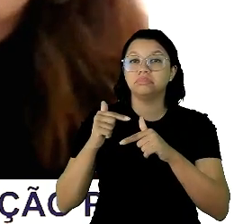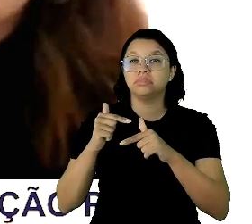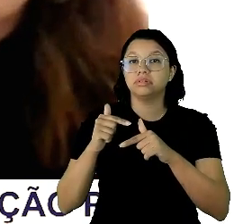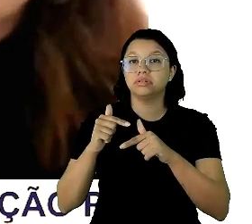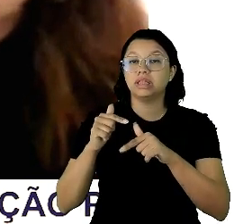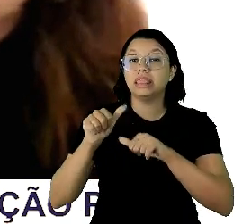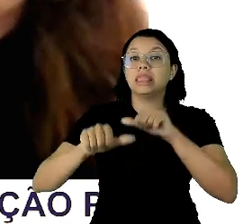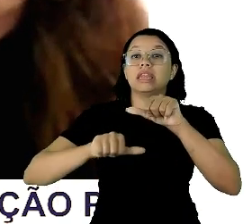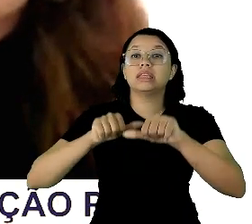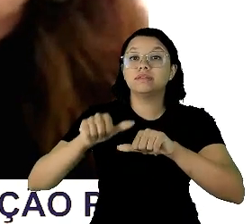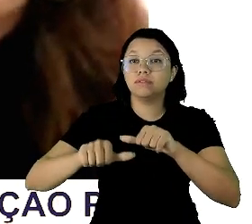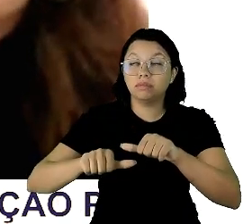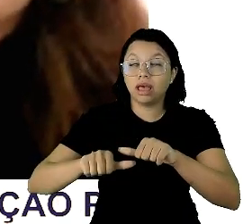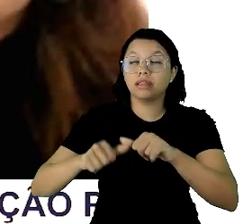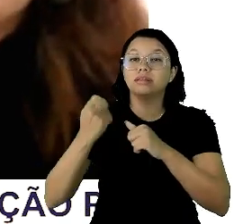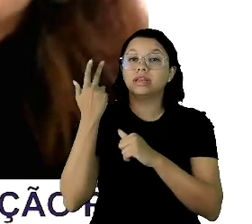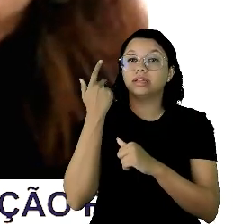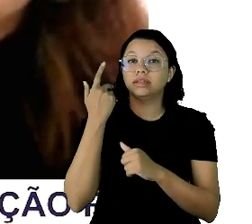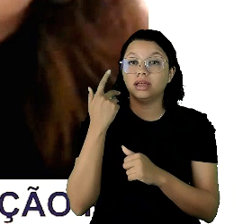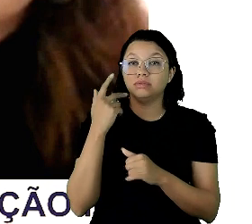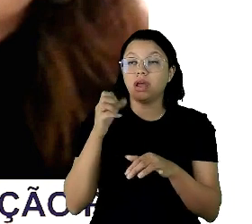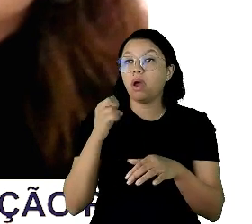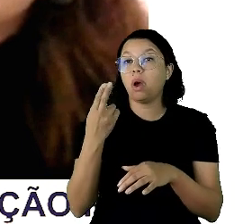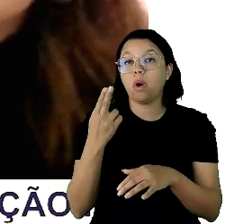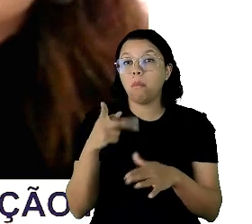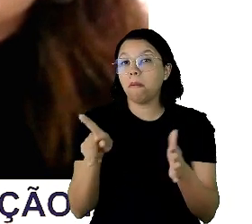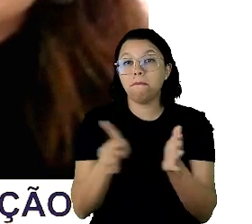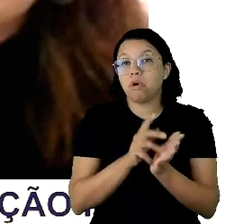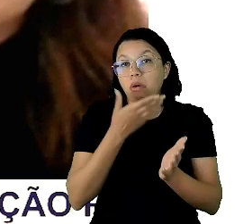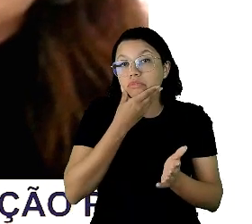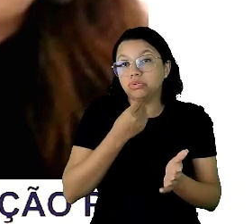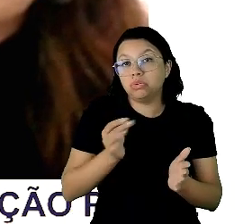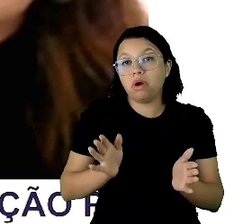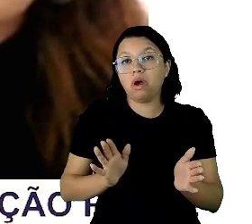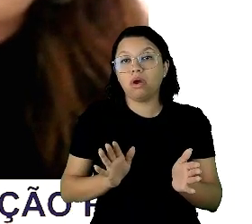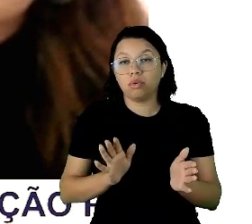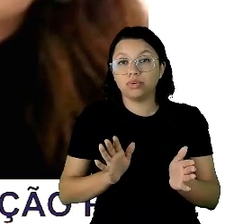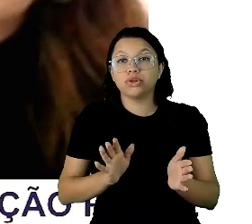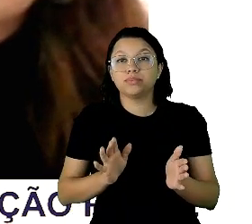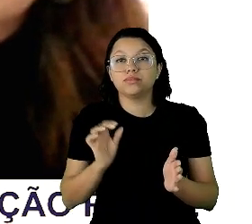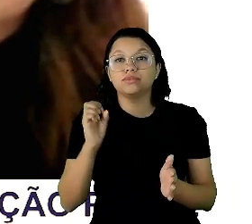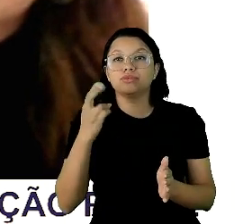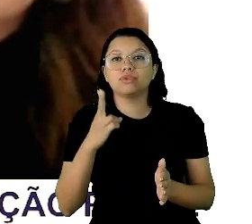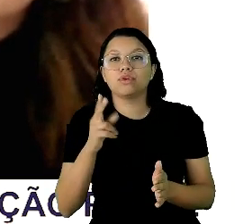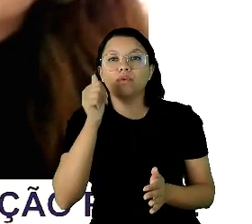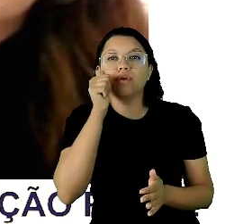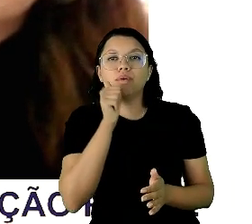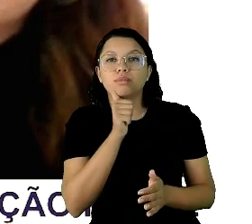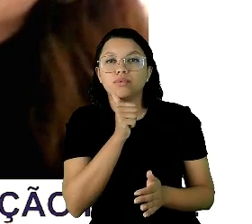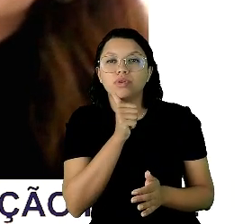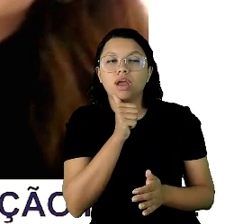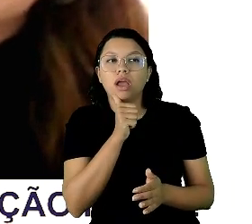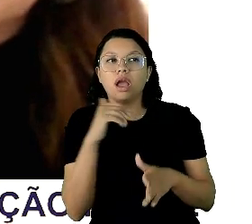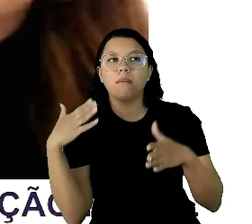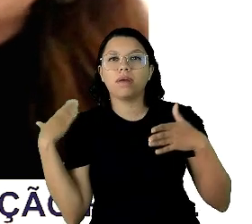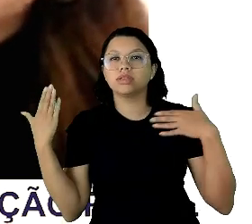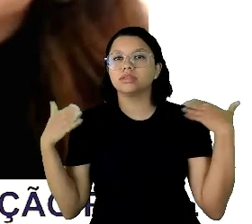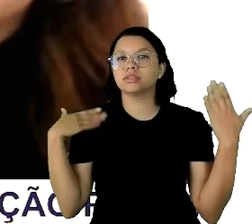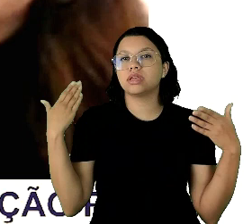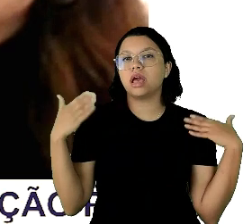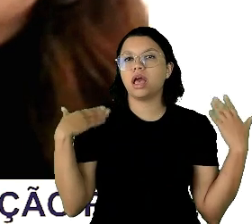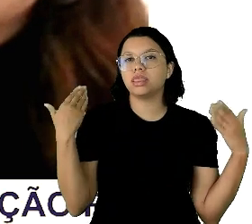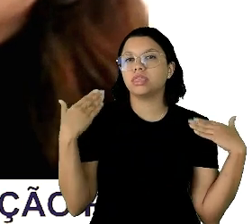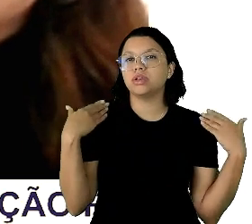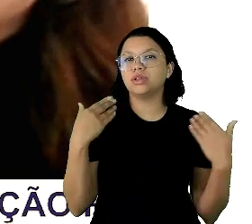da masculinidade, né? Aquela coisa da mulher passar e o homem ficar torcendo o pescoço para olhar